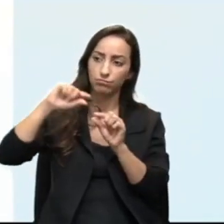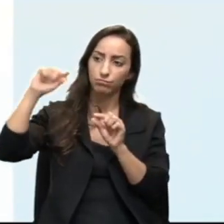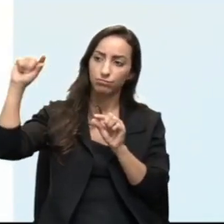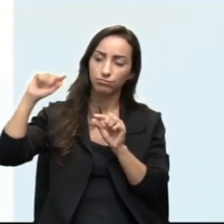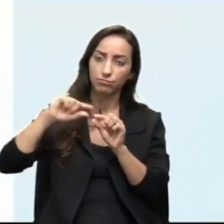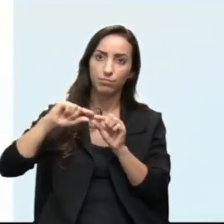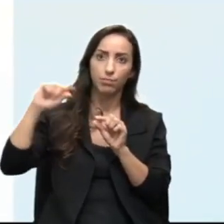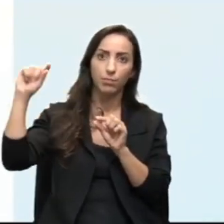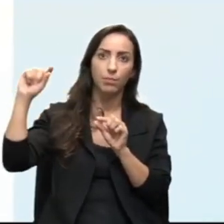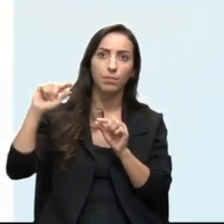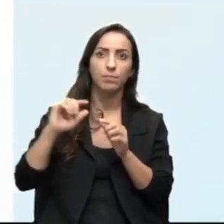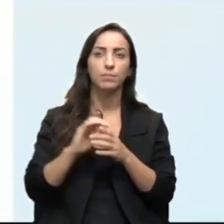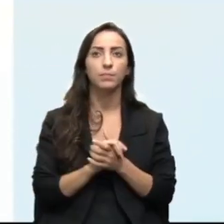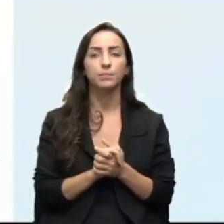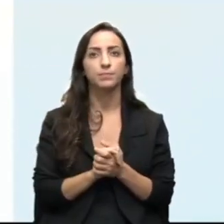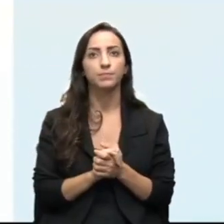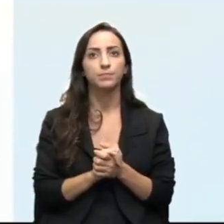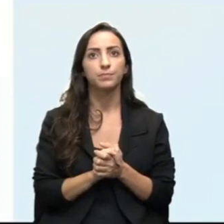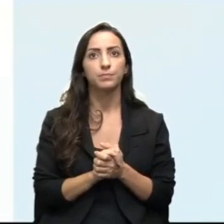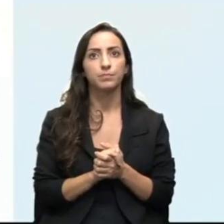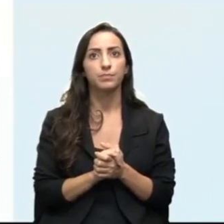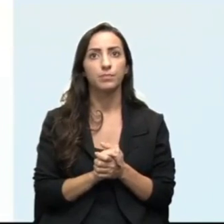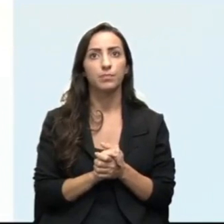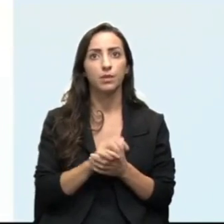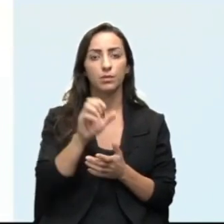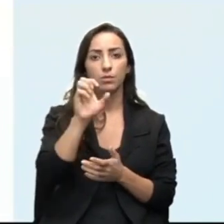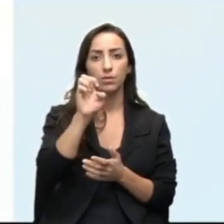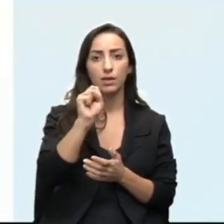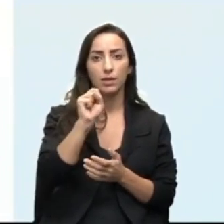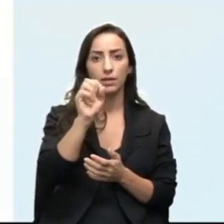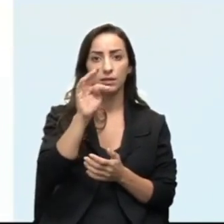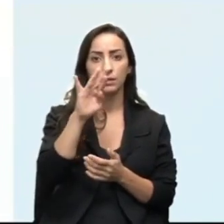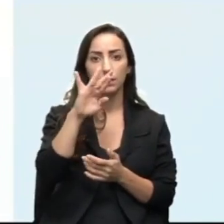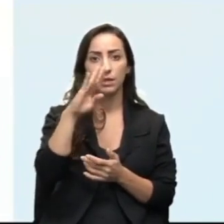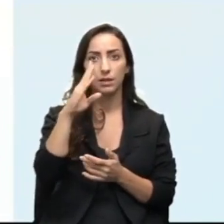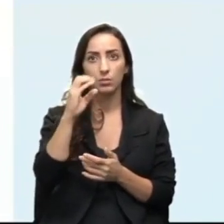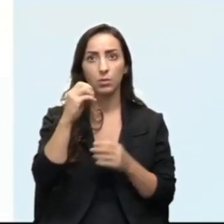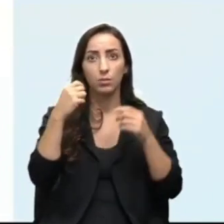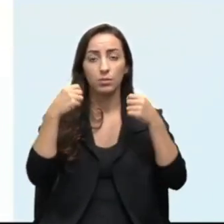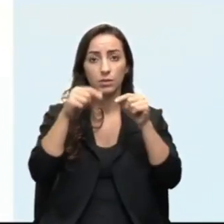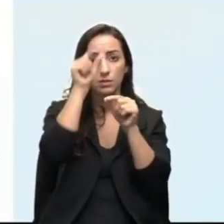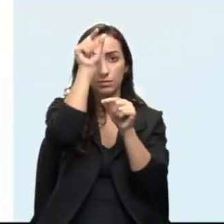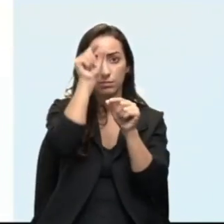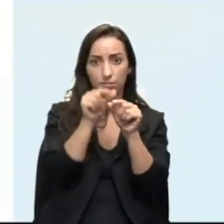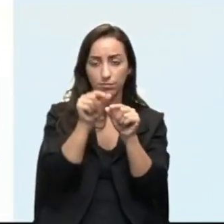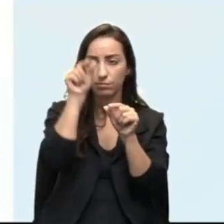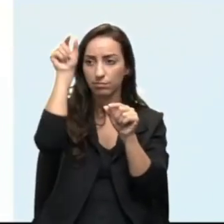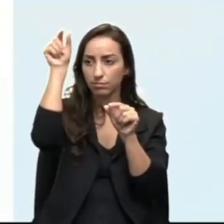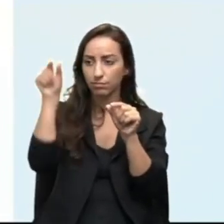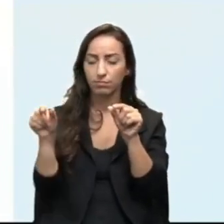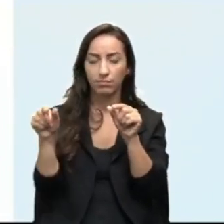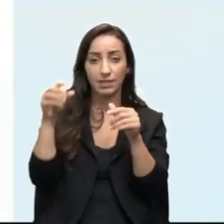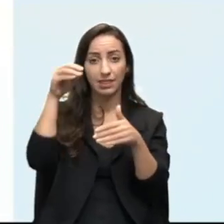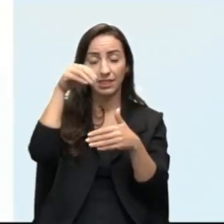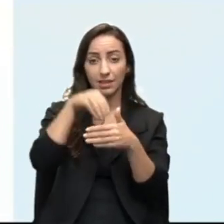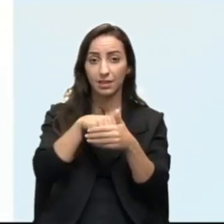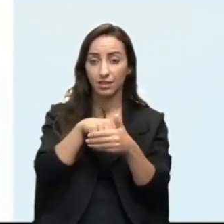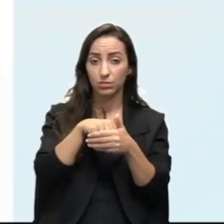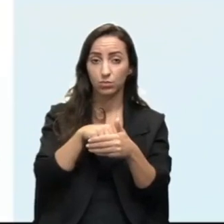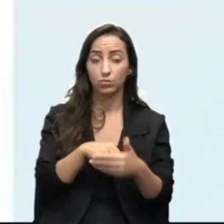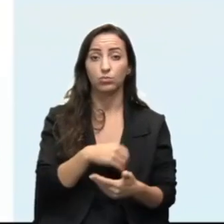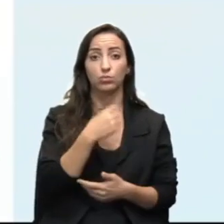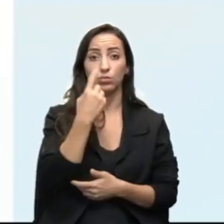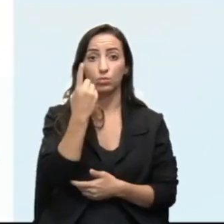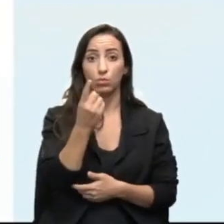no nosso modelo de treliça, e os estribos, eles têm que estar inseridos em pelo menos dentro de